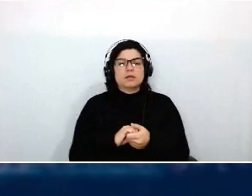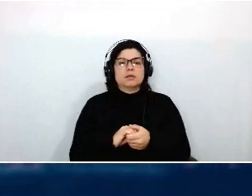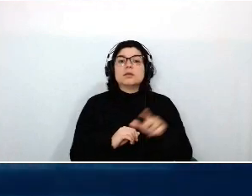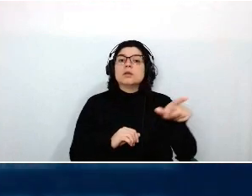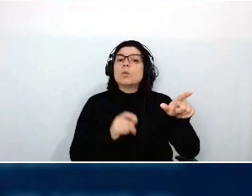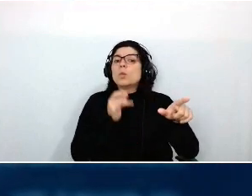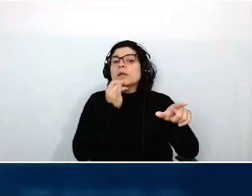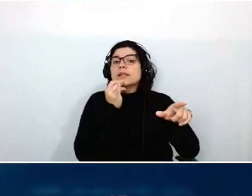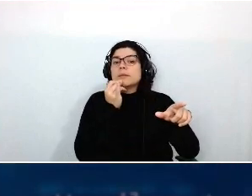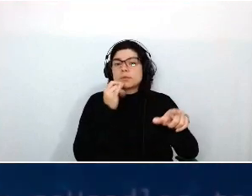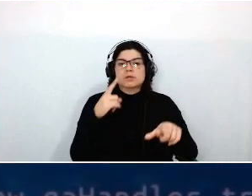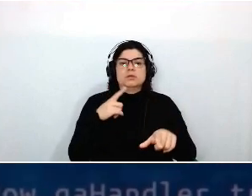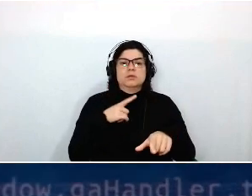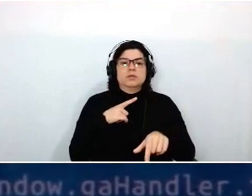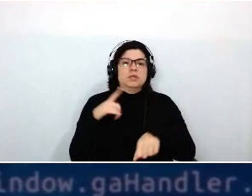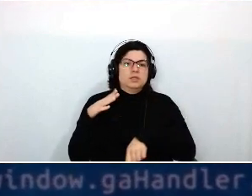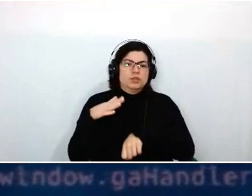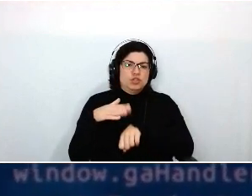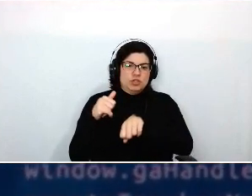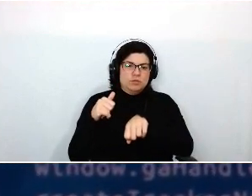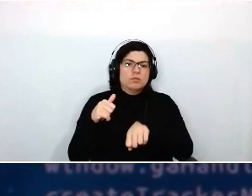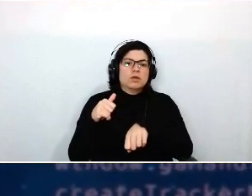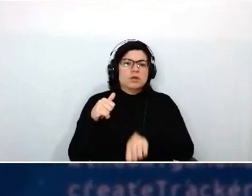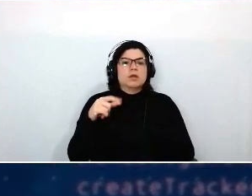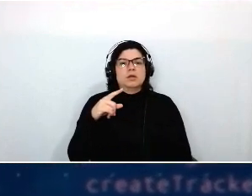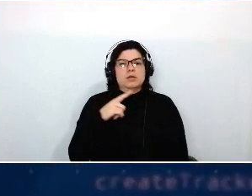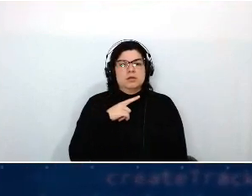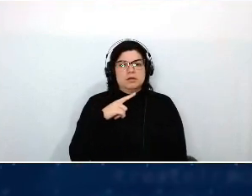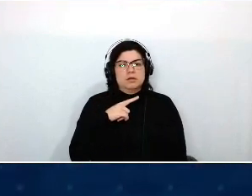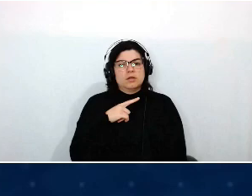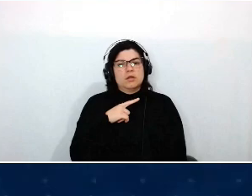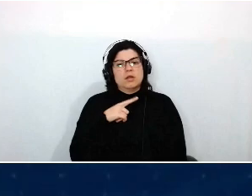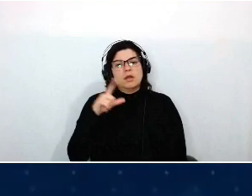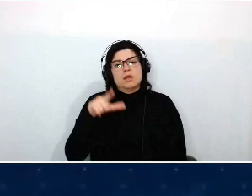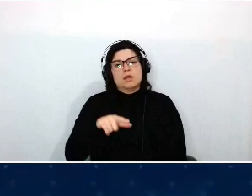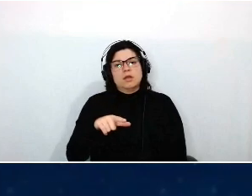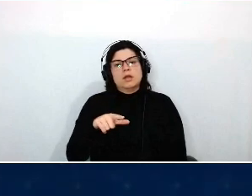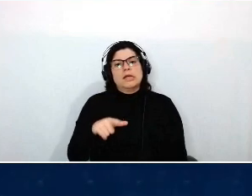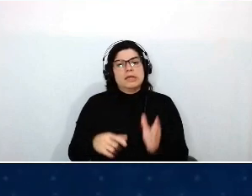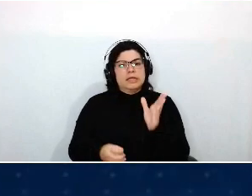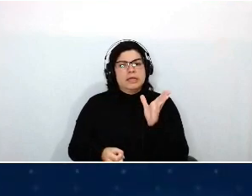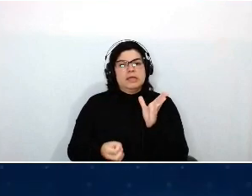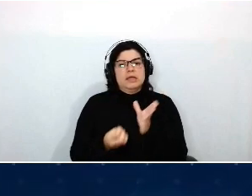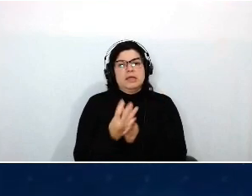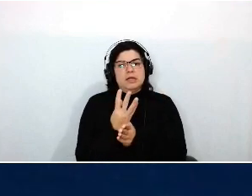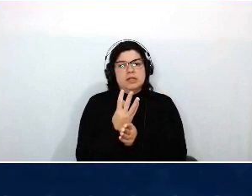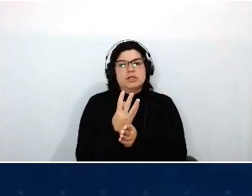chamando a const addon no DateTime Mutable ou chamando o createFromFormat do DateTime Mutable.